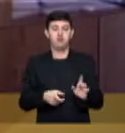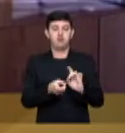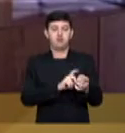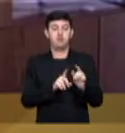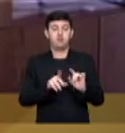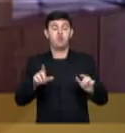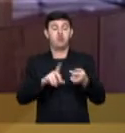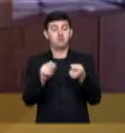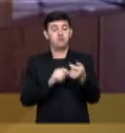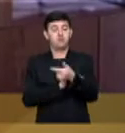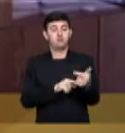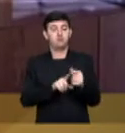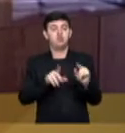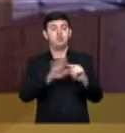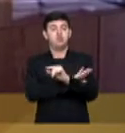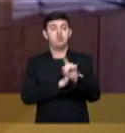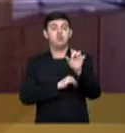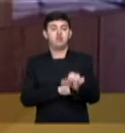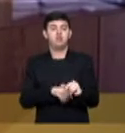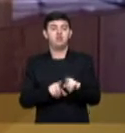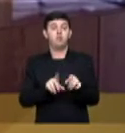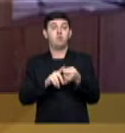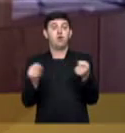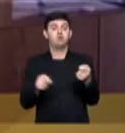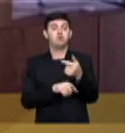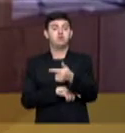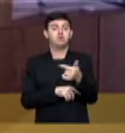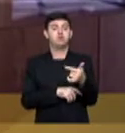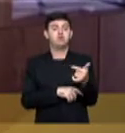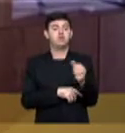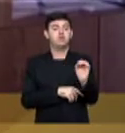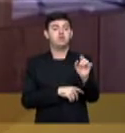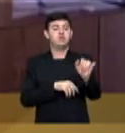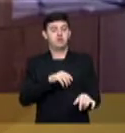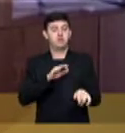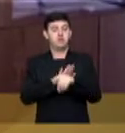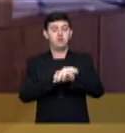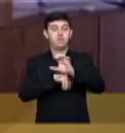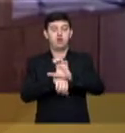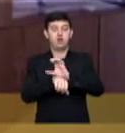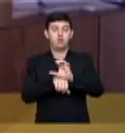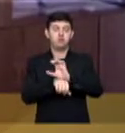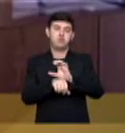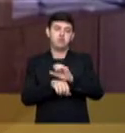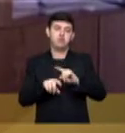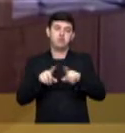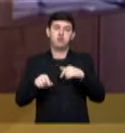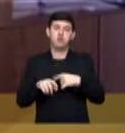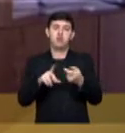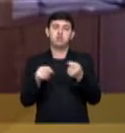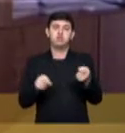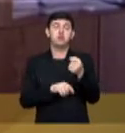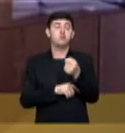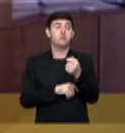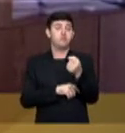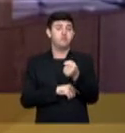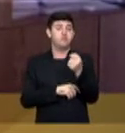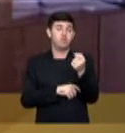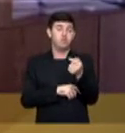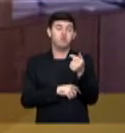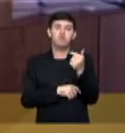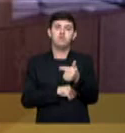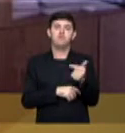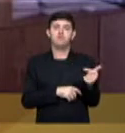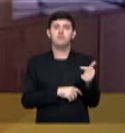inciso 29, e também o artigo 220 da Constituição. No artigo 22, 29, diz o seguinte: compete